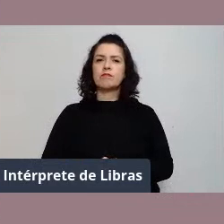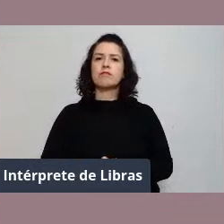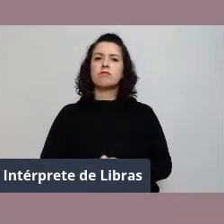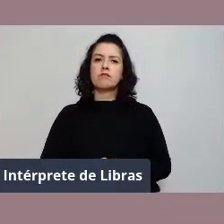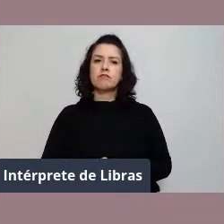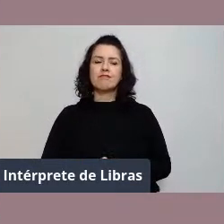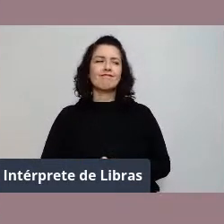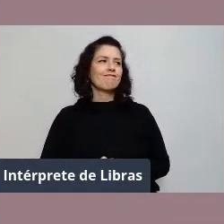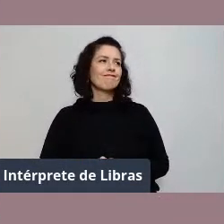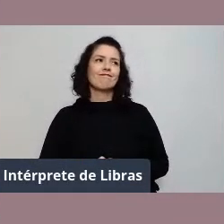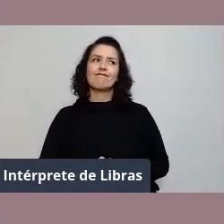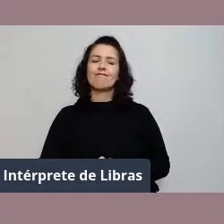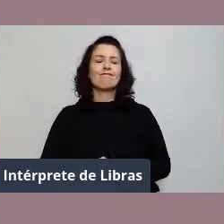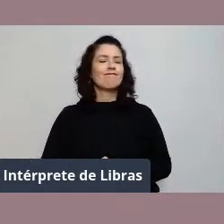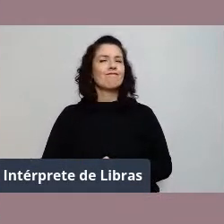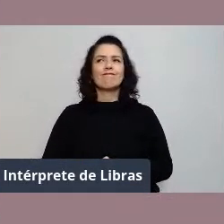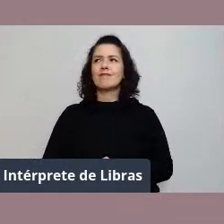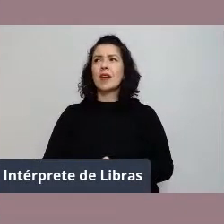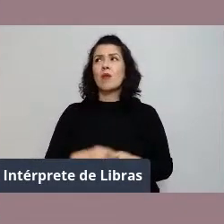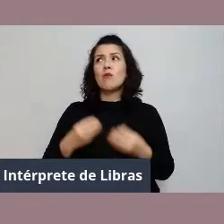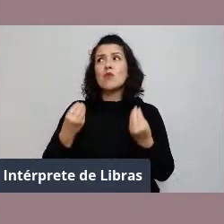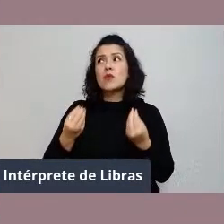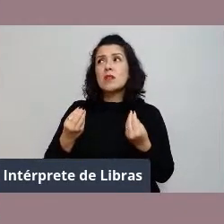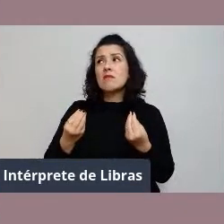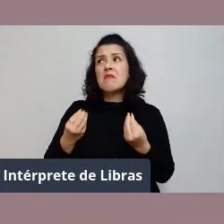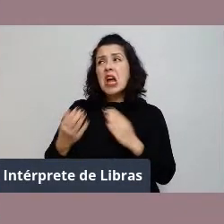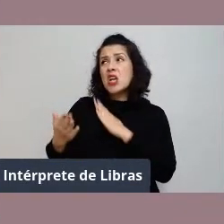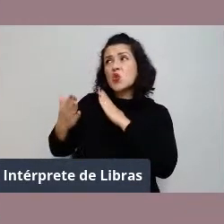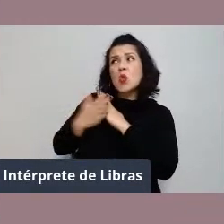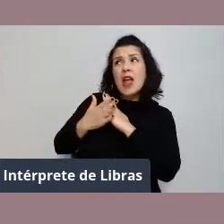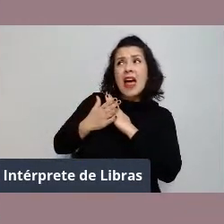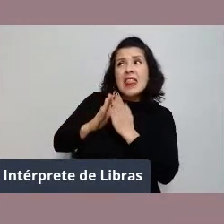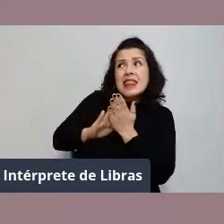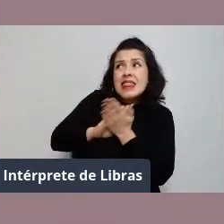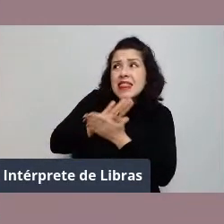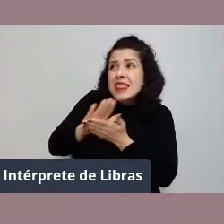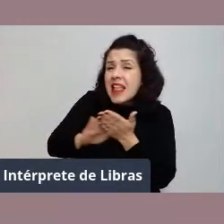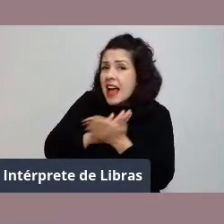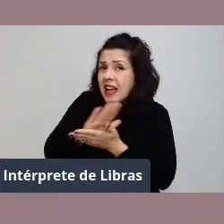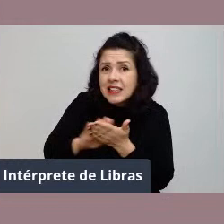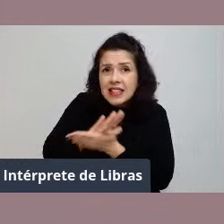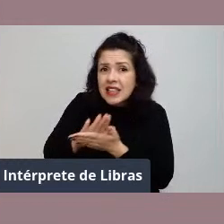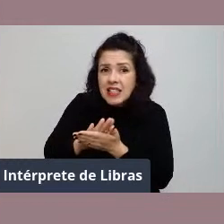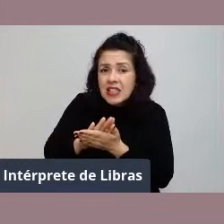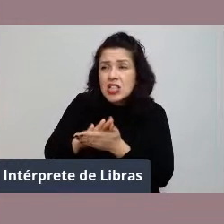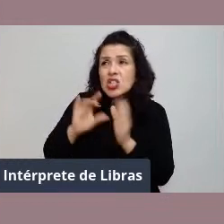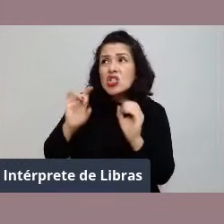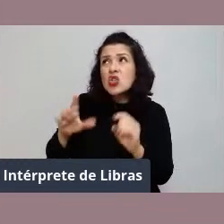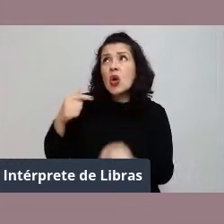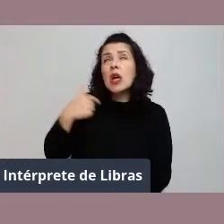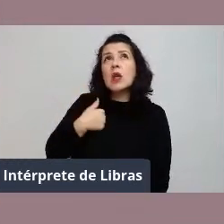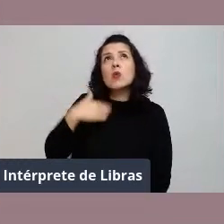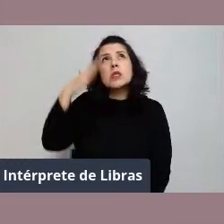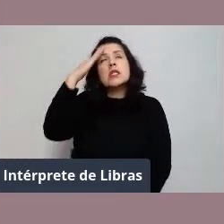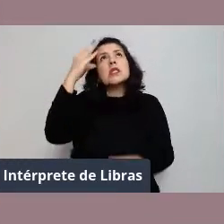Você não pode mesmo me dar nada, a não ser a certeza de minha solidão?